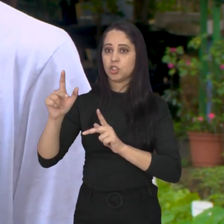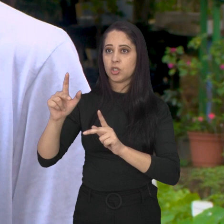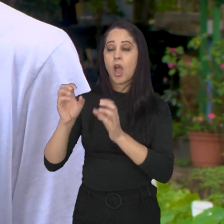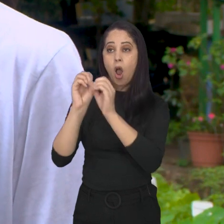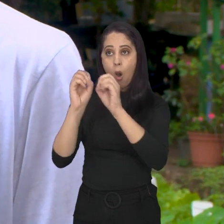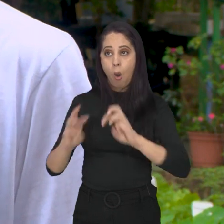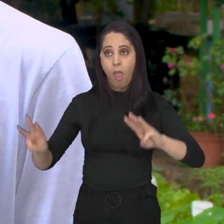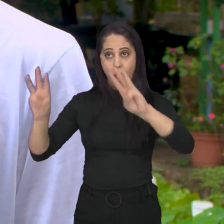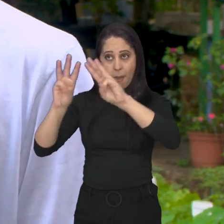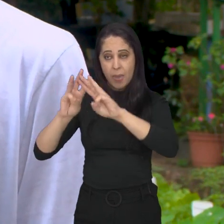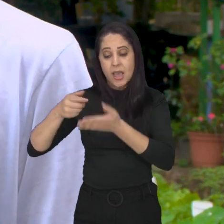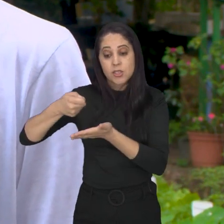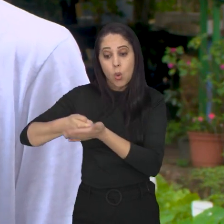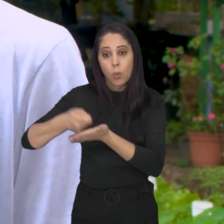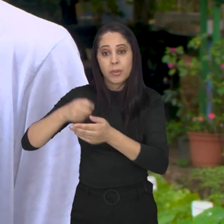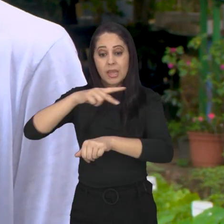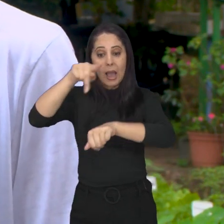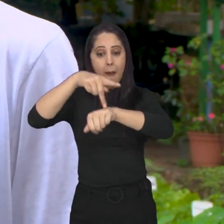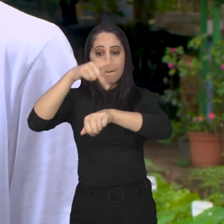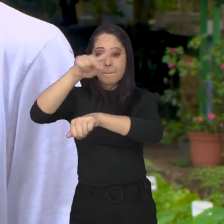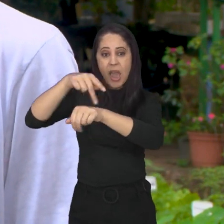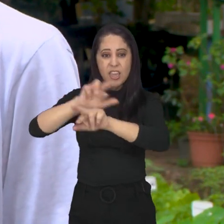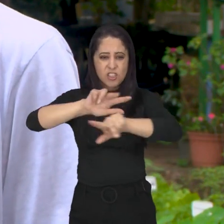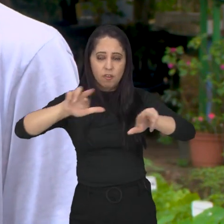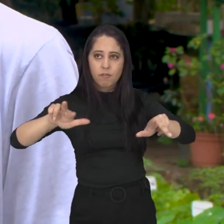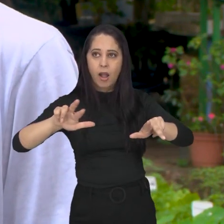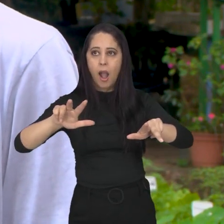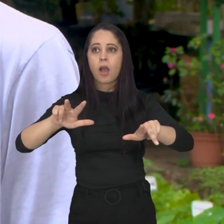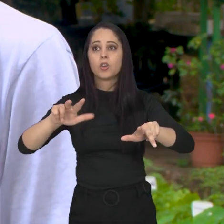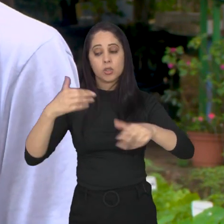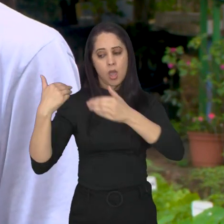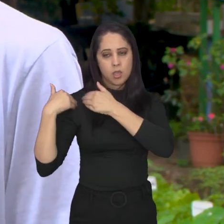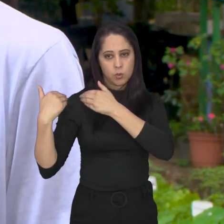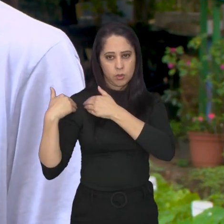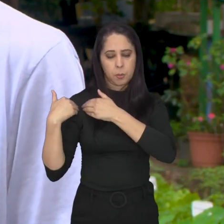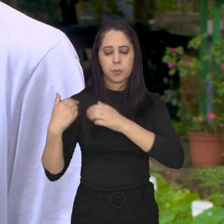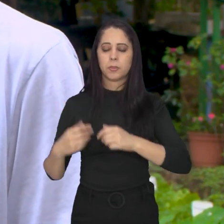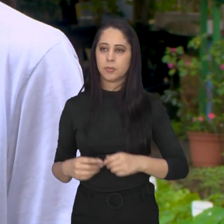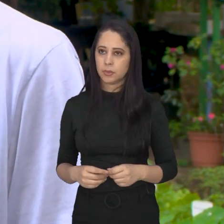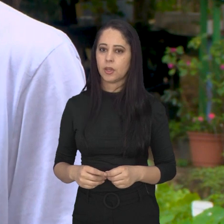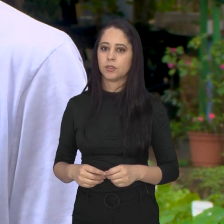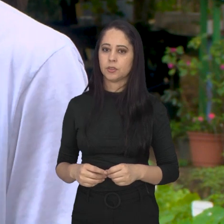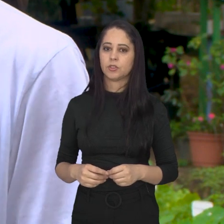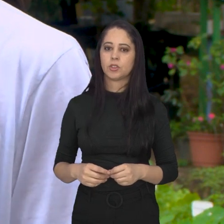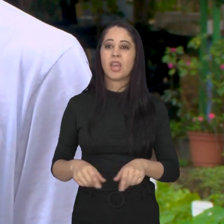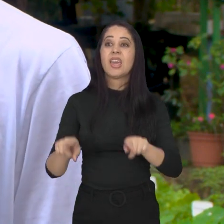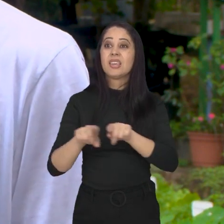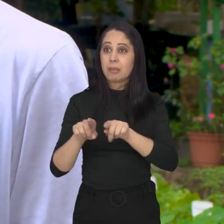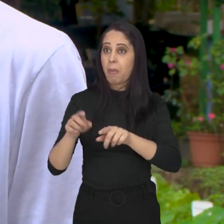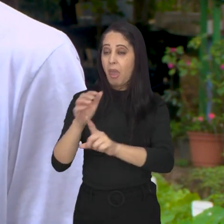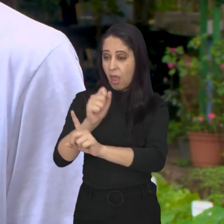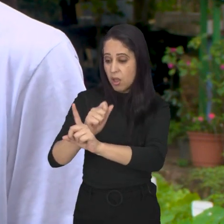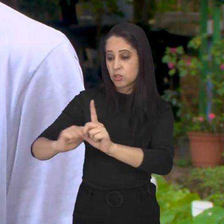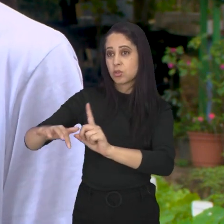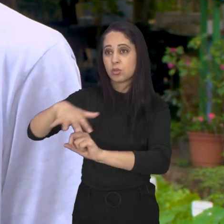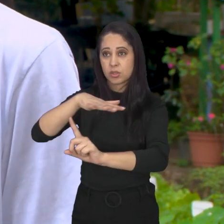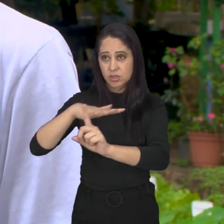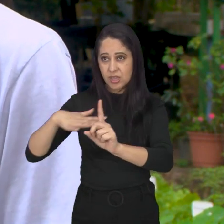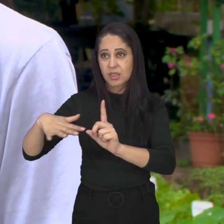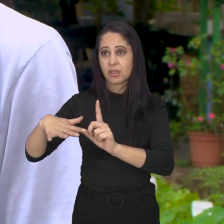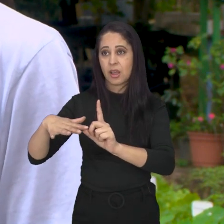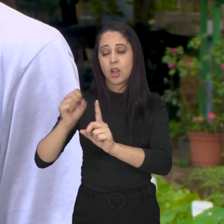nos conscientizando a respeito do meio ambiente. E outro caminho para a mudança é refletir e pensar nossos